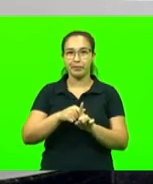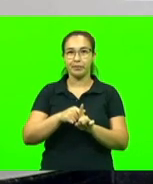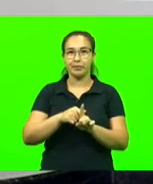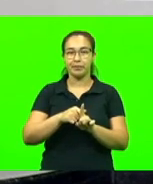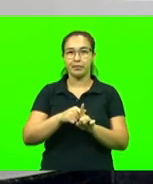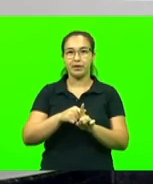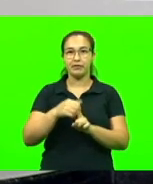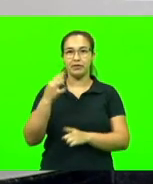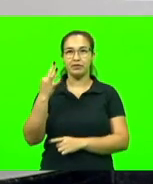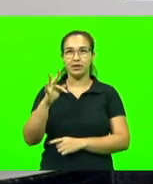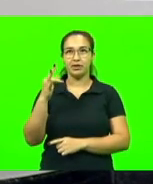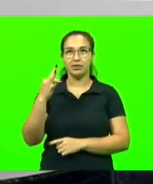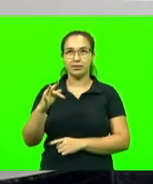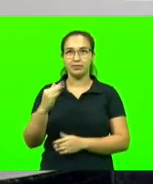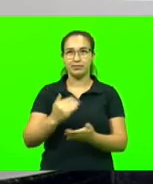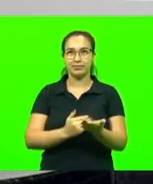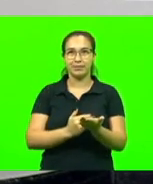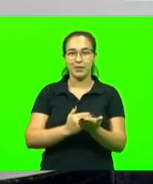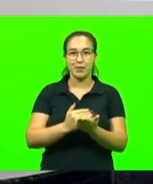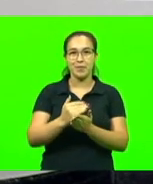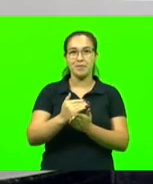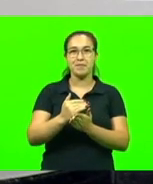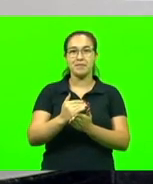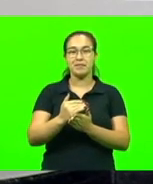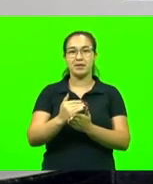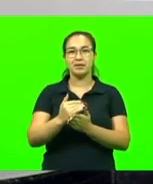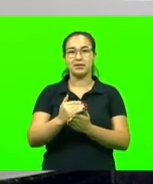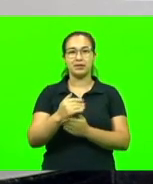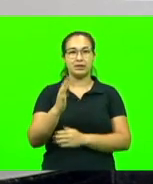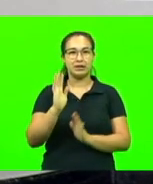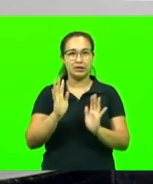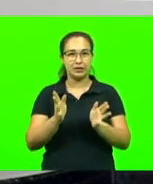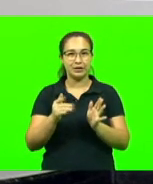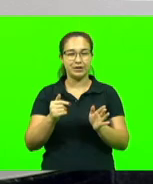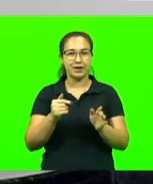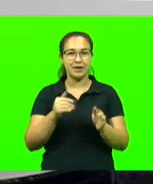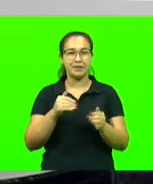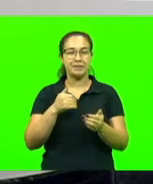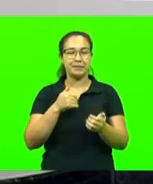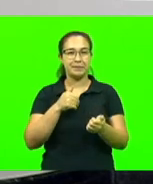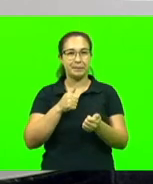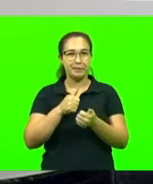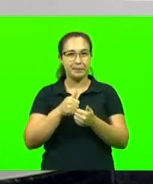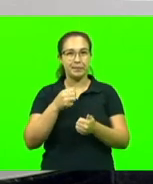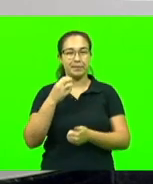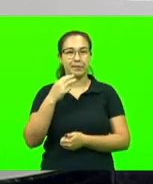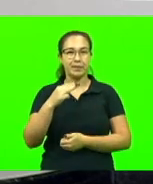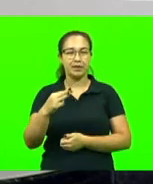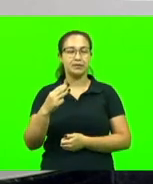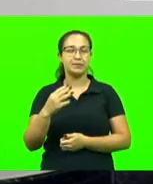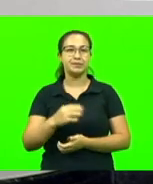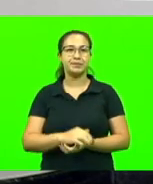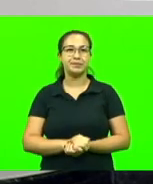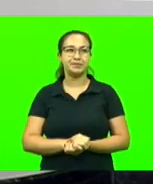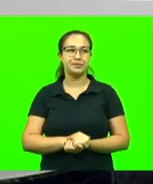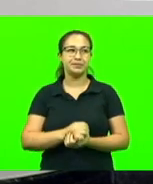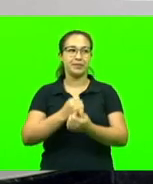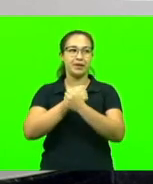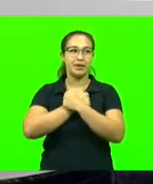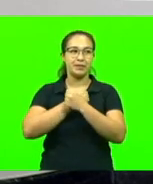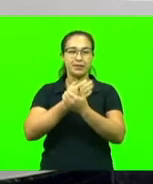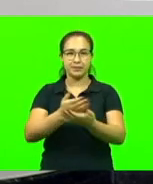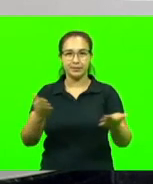senhor presidente? Chega carnaval semana próxima, mas eu quero deixar o meu abraço fraterno a todos os colegas, aos funcionários da